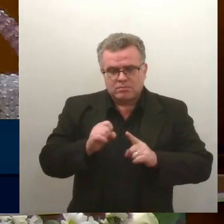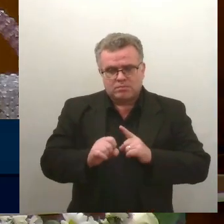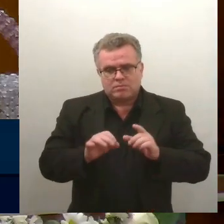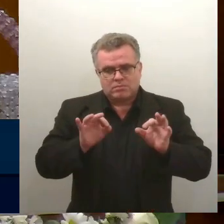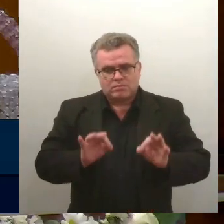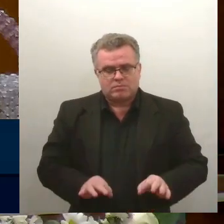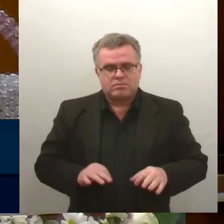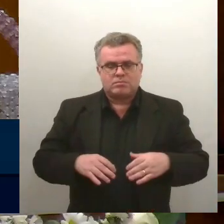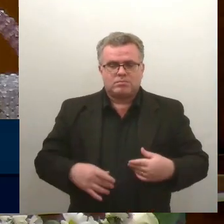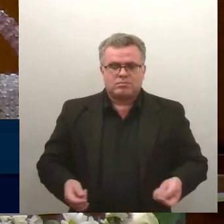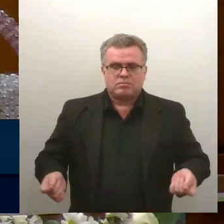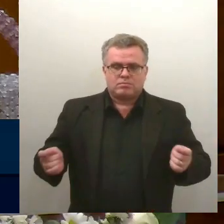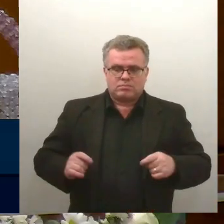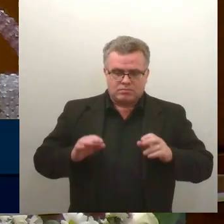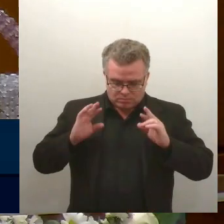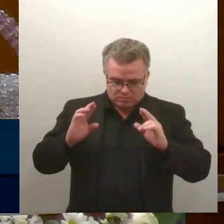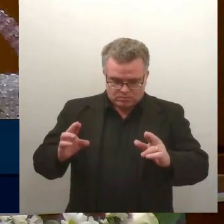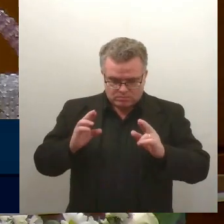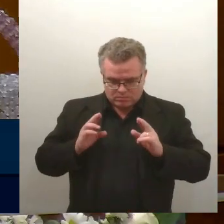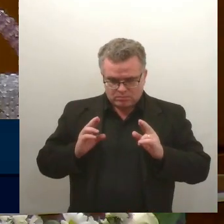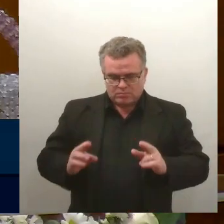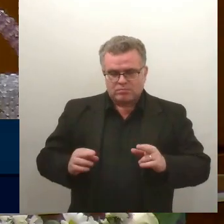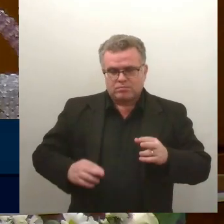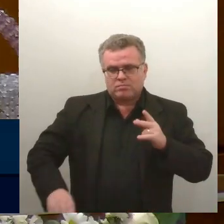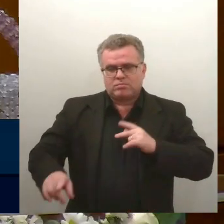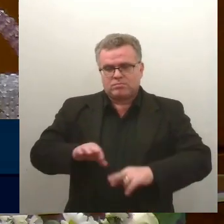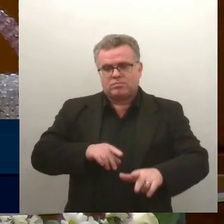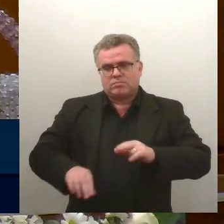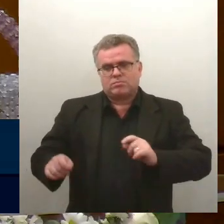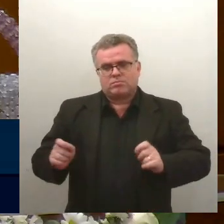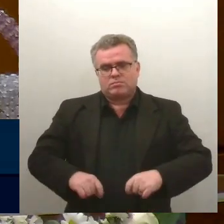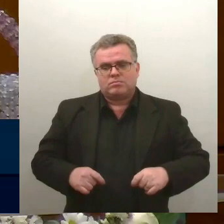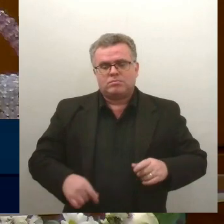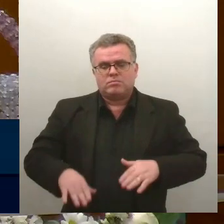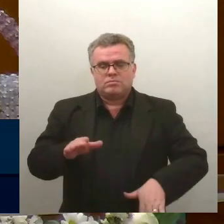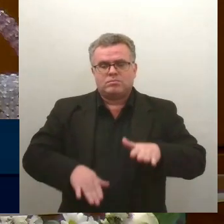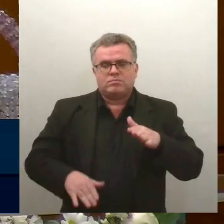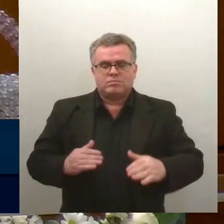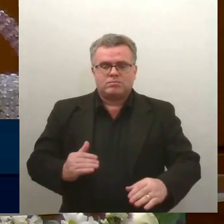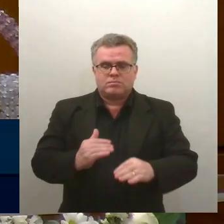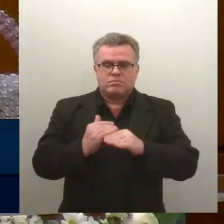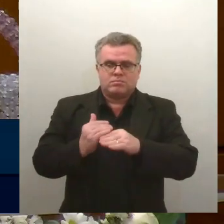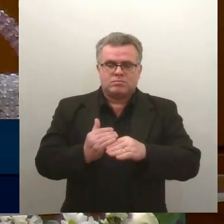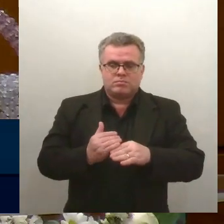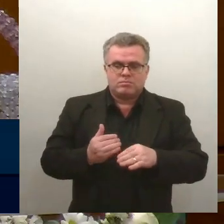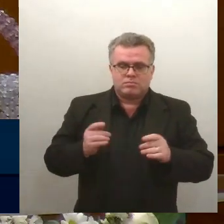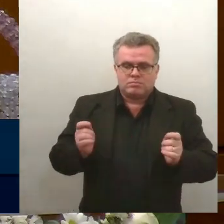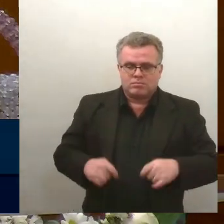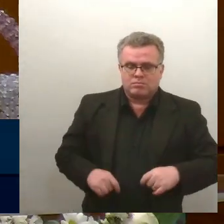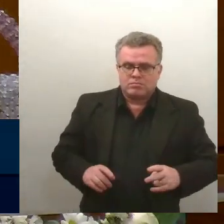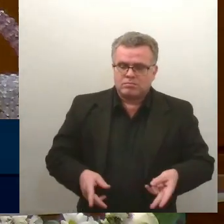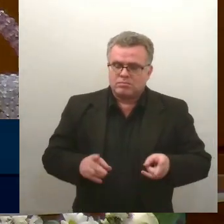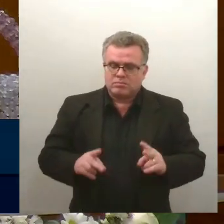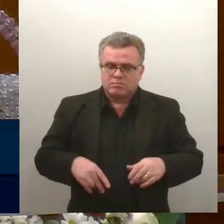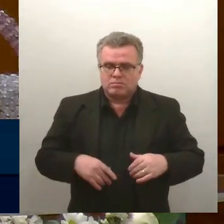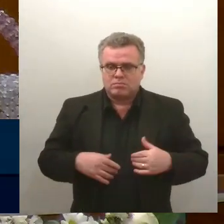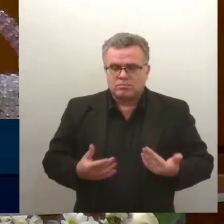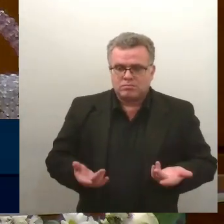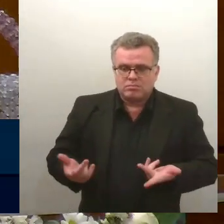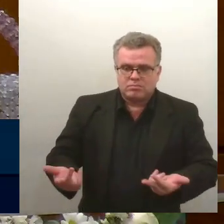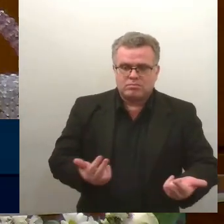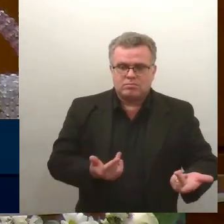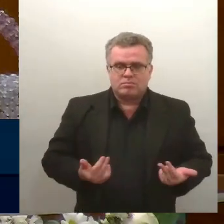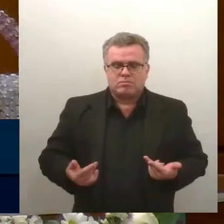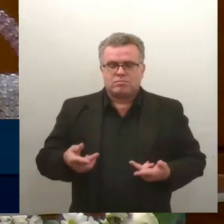diferenças, em que as desigualdades sociais não existam e não sejam comum pessoas morrerem de fome.